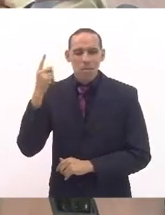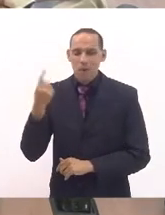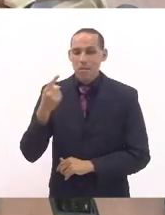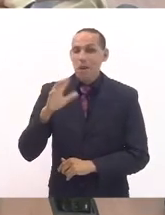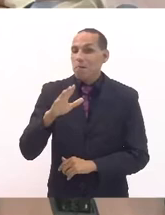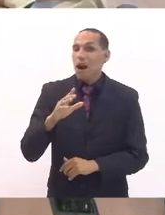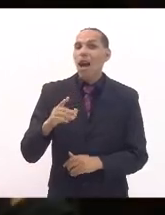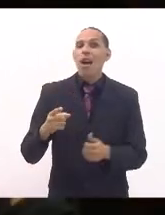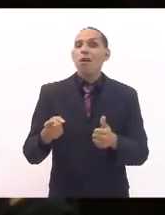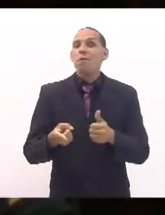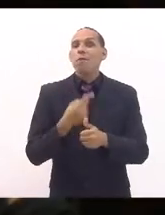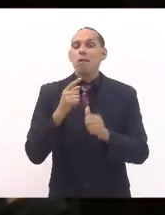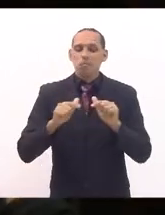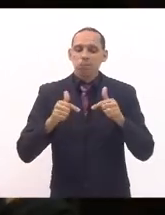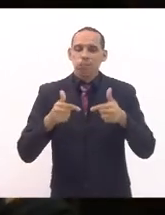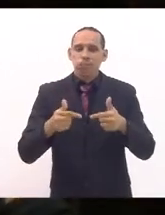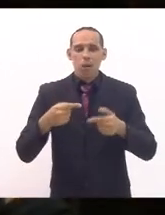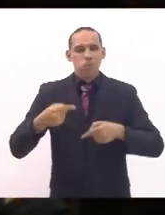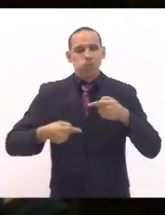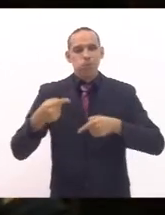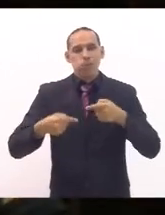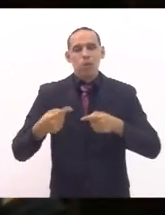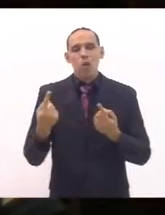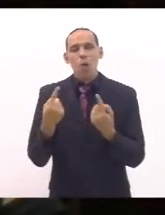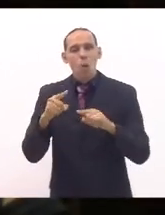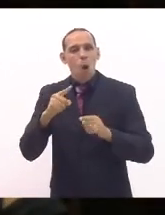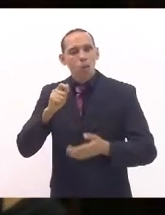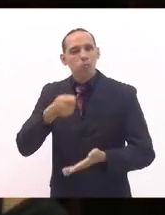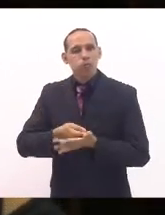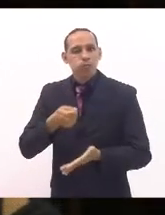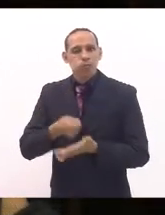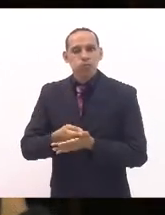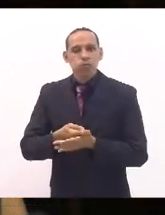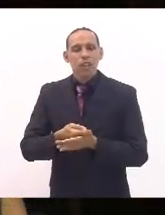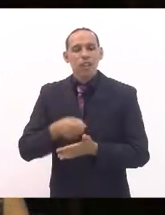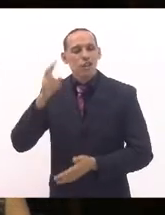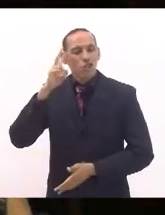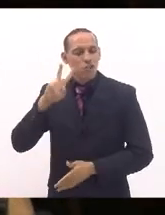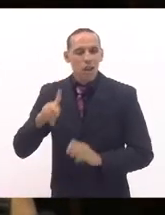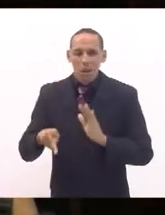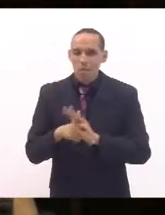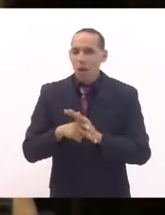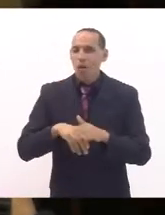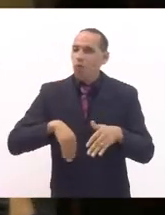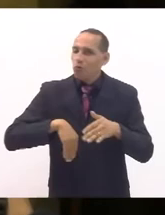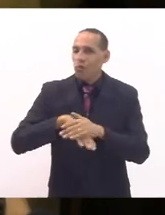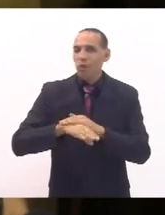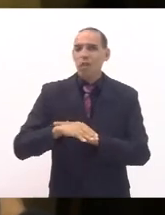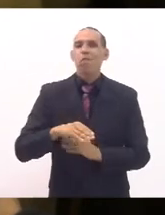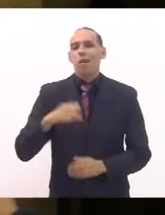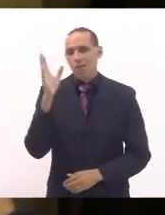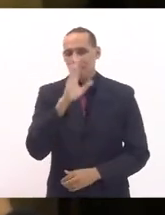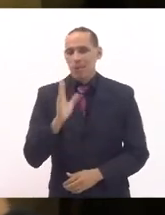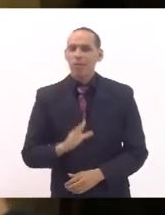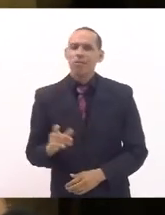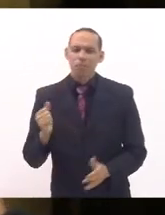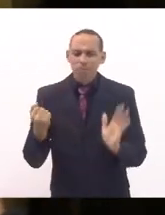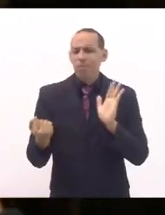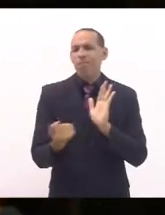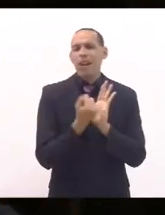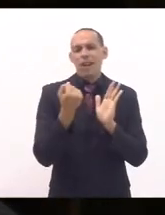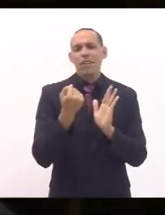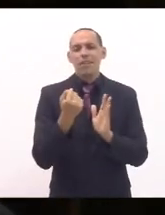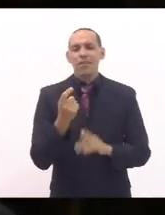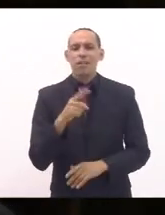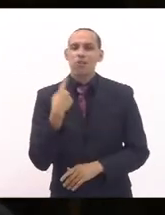contra a ditadura militar no nosso histórico futebol brasileiro. E isso é um marco, né, nesse momento da